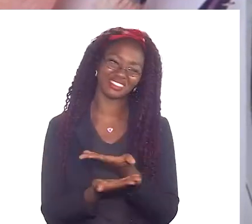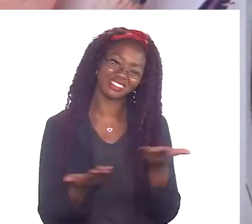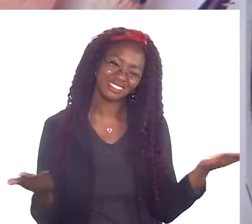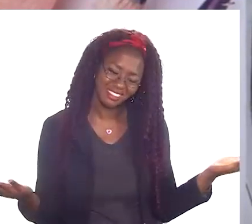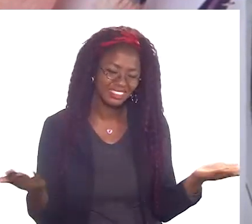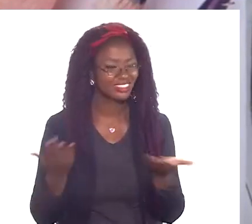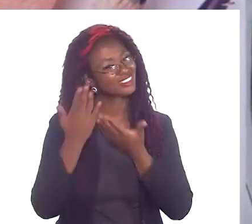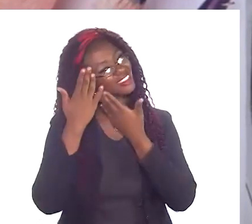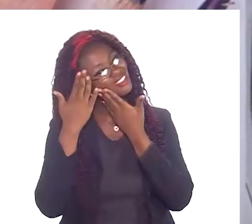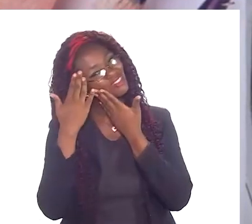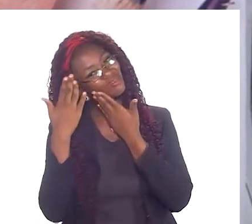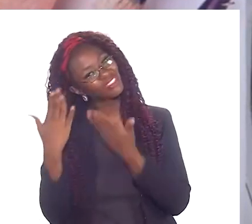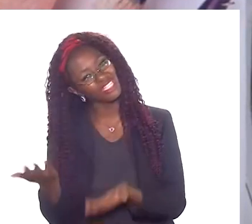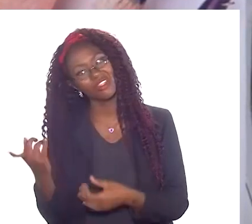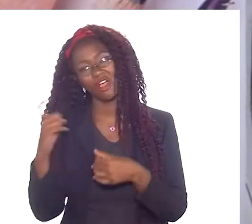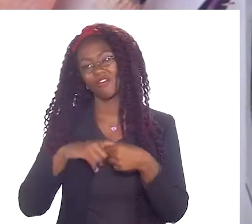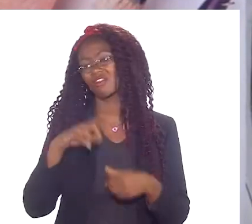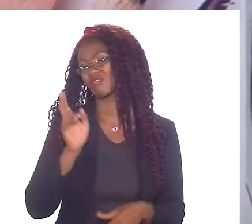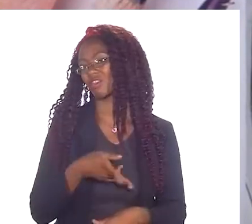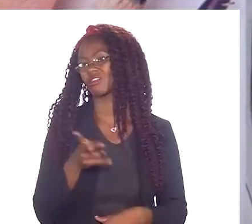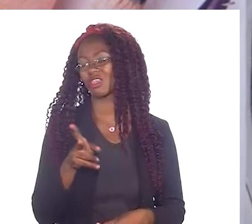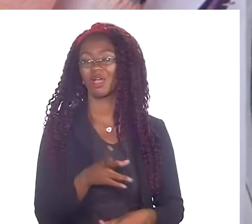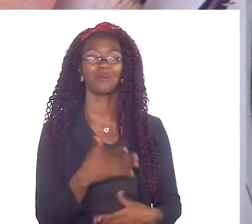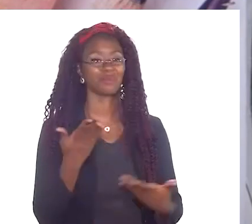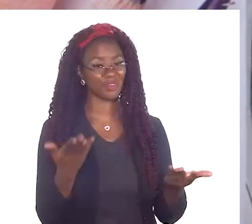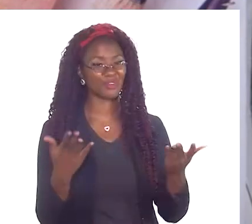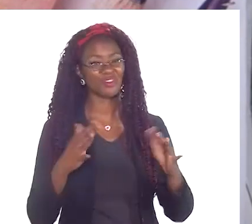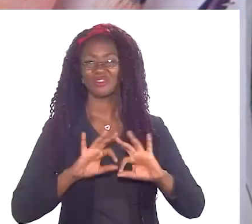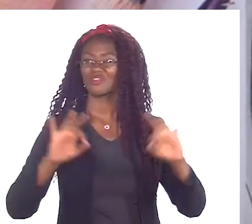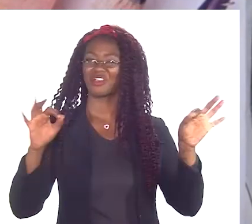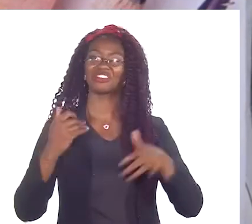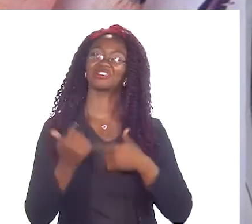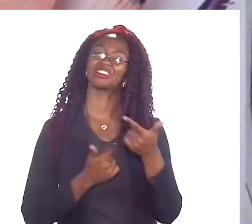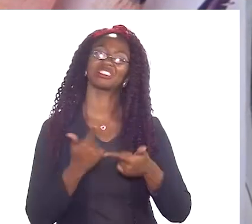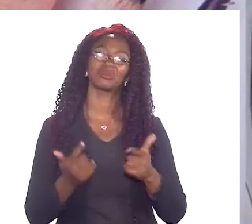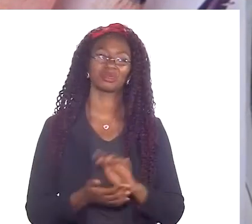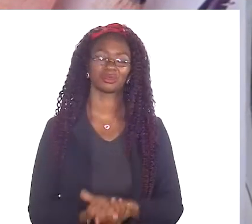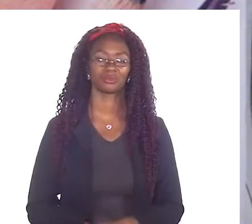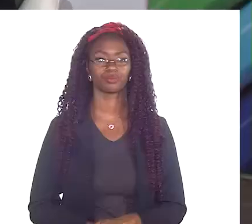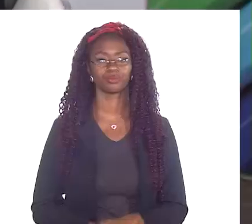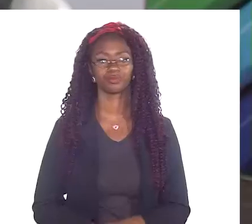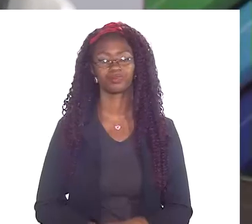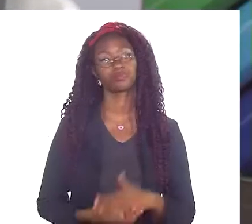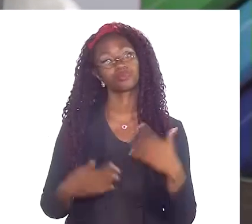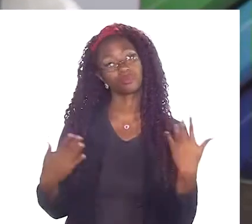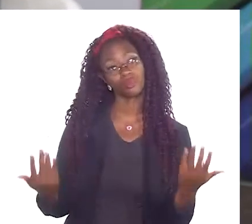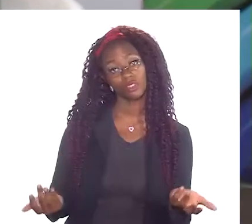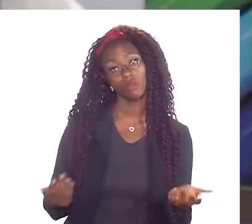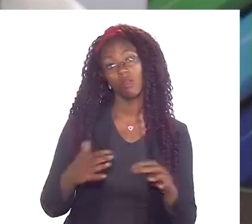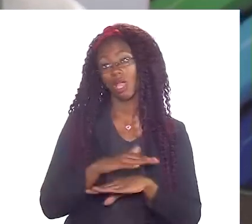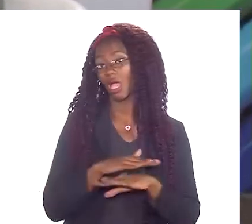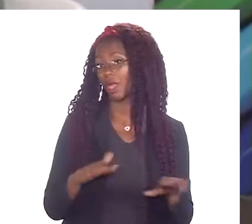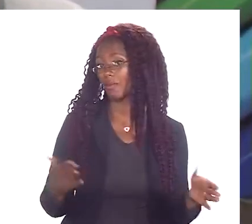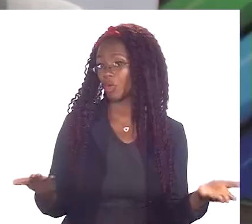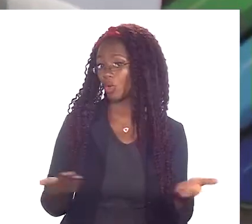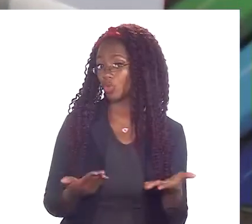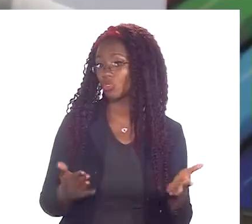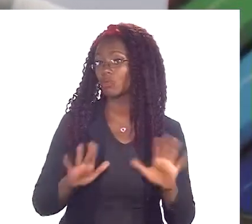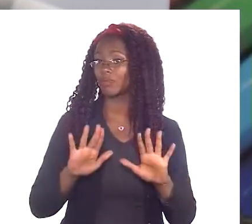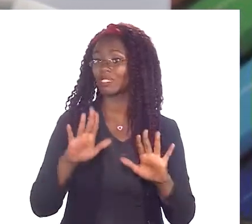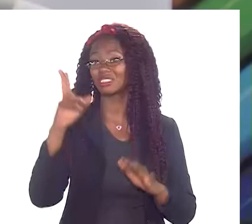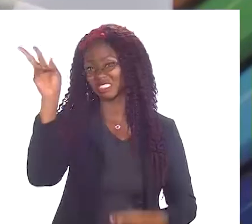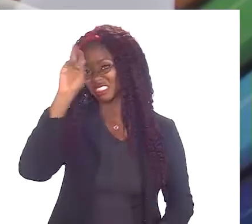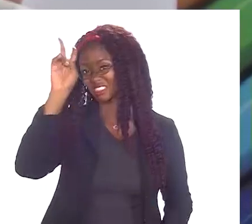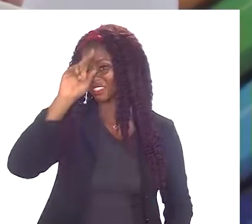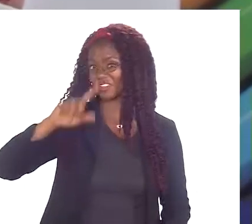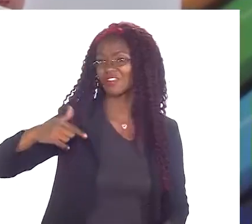genial, parabéns, muito obrigada, voltem sempre, sucesso no trabalho. O nosso programa fica por aqui, mas